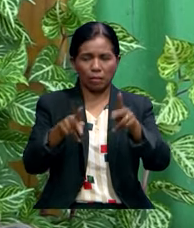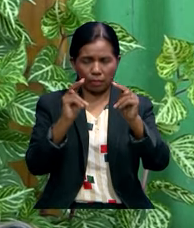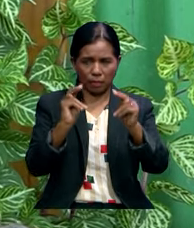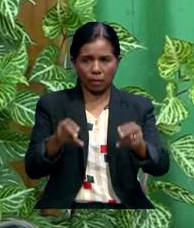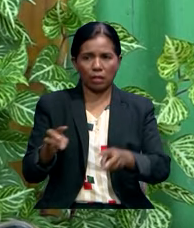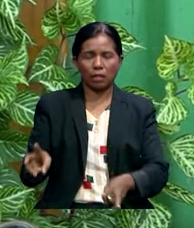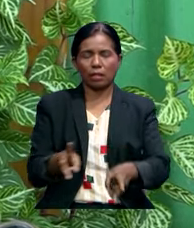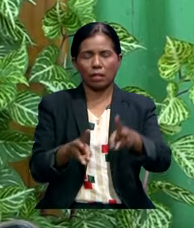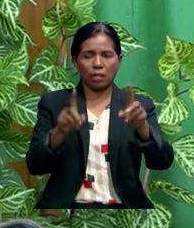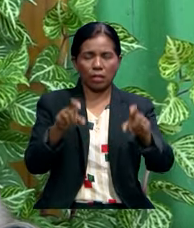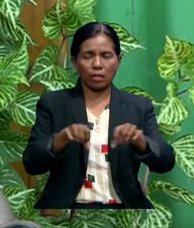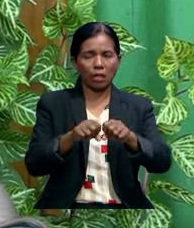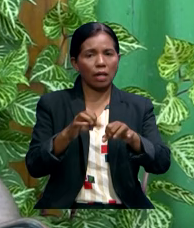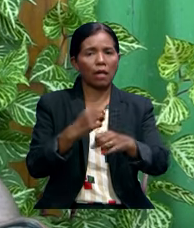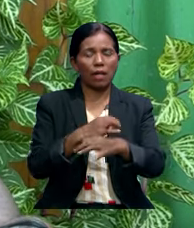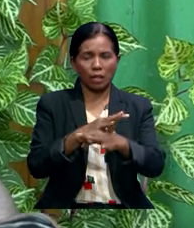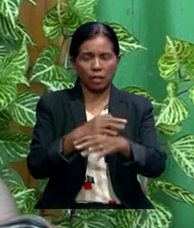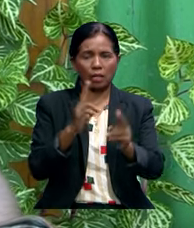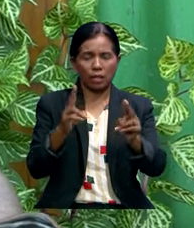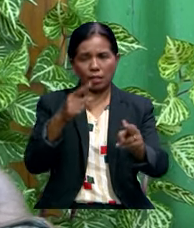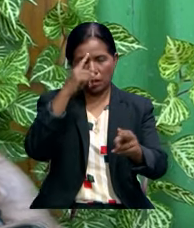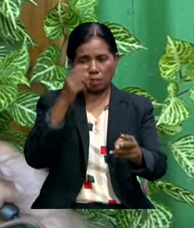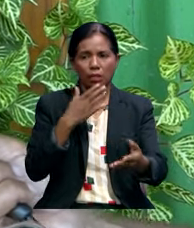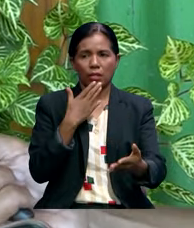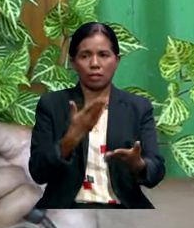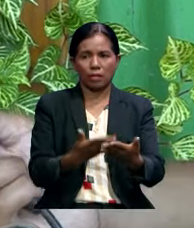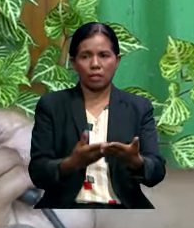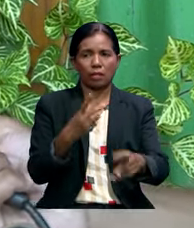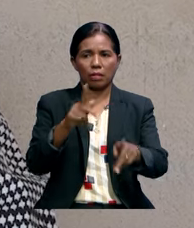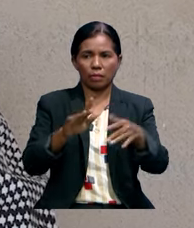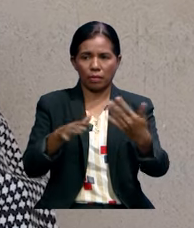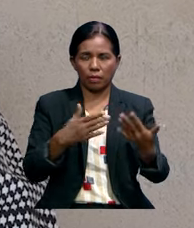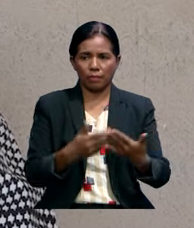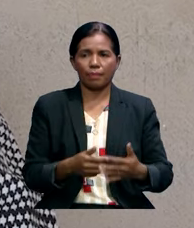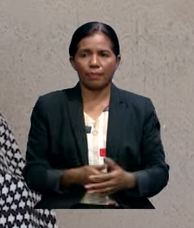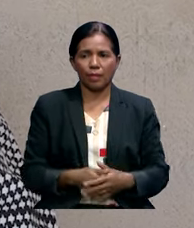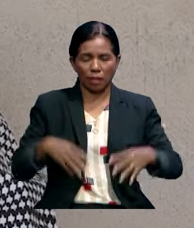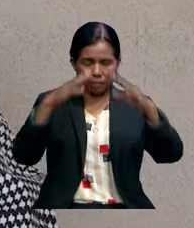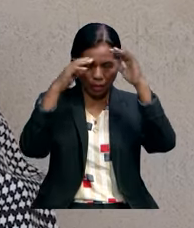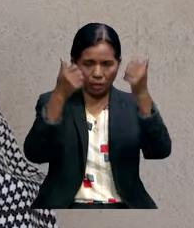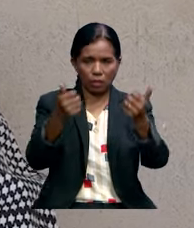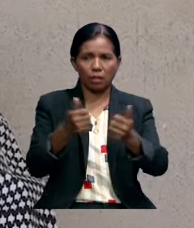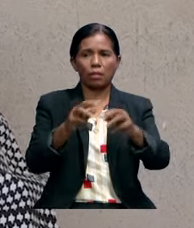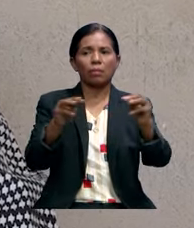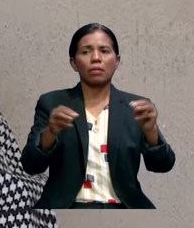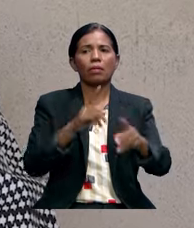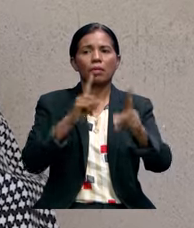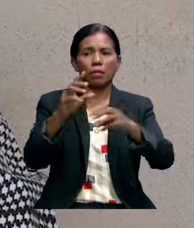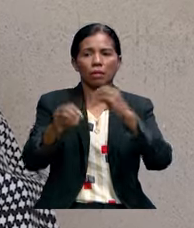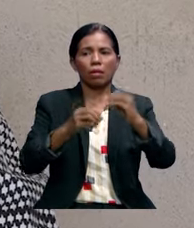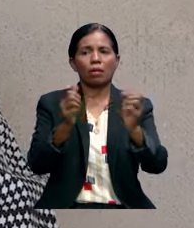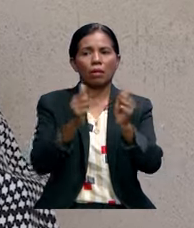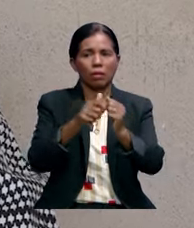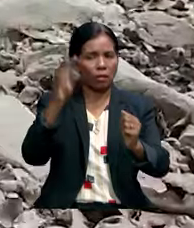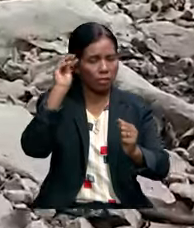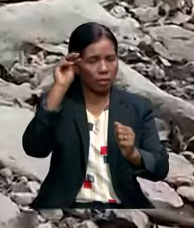estrana tenke hadia lalais. Tamba nina beneficio ne diretamente baita ni komunidade. Além de ne presidente autoridade Moscou lia ona ho ministro